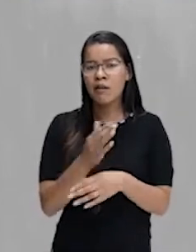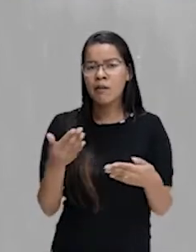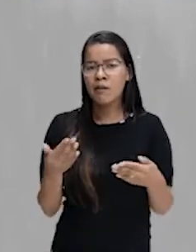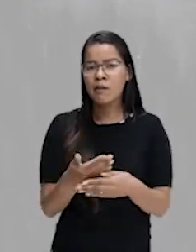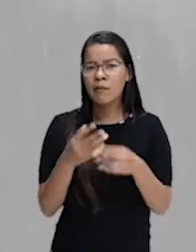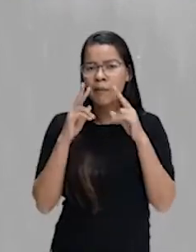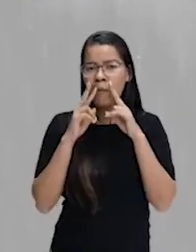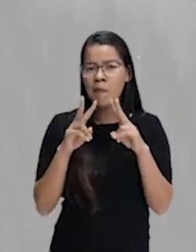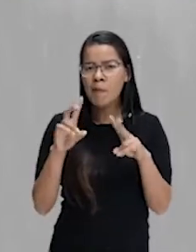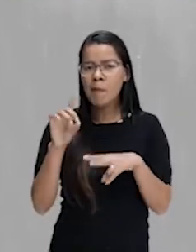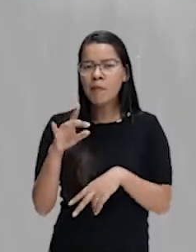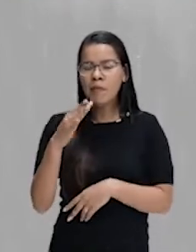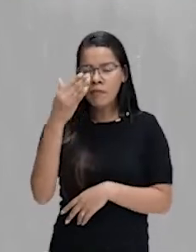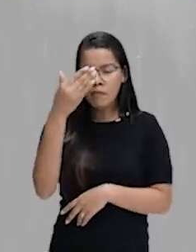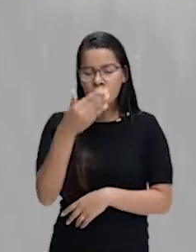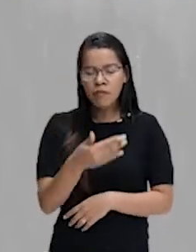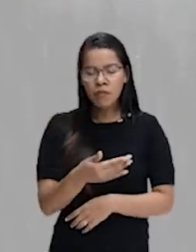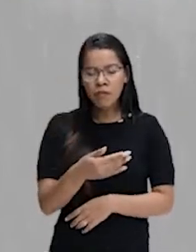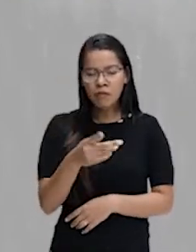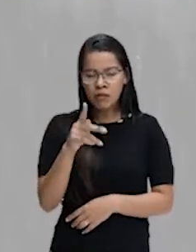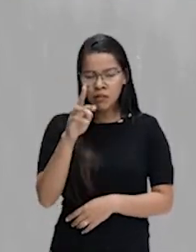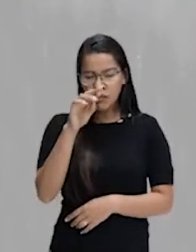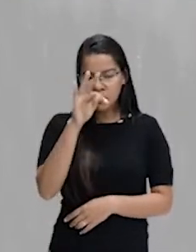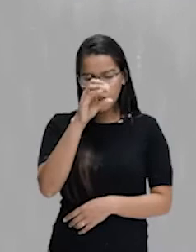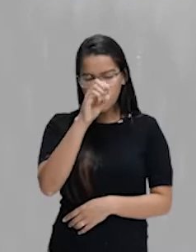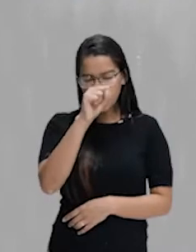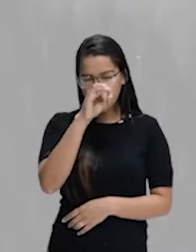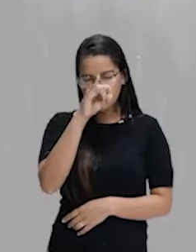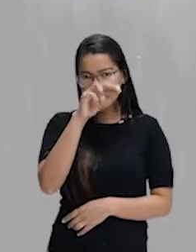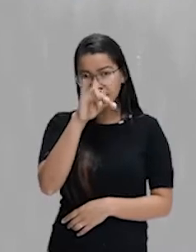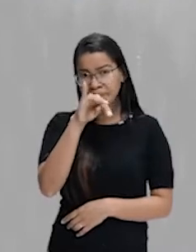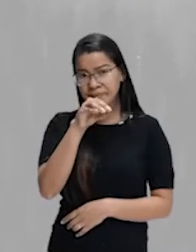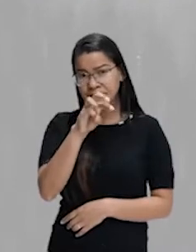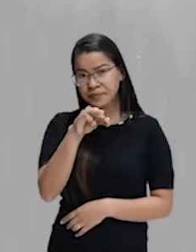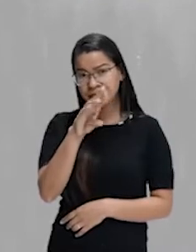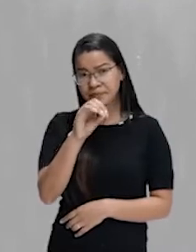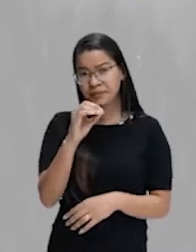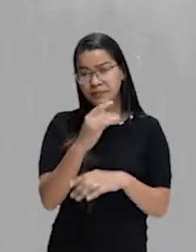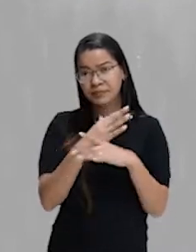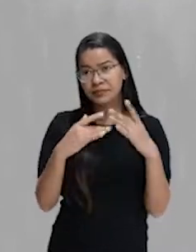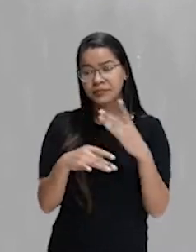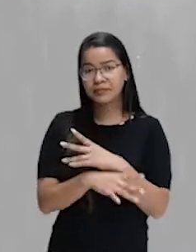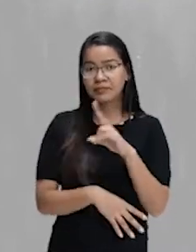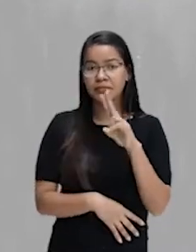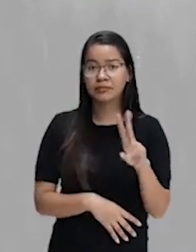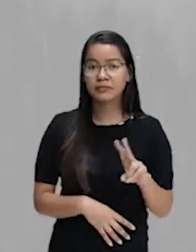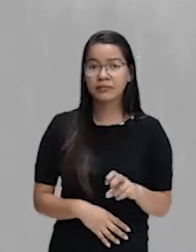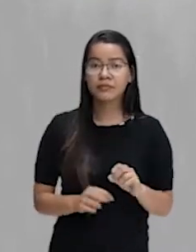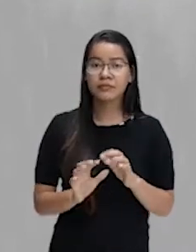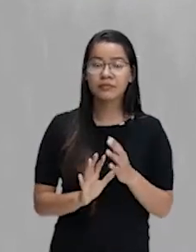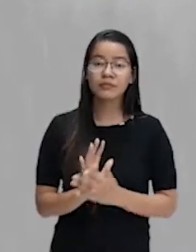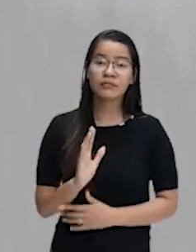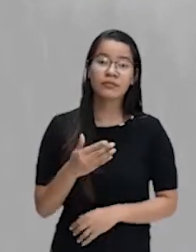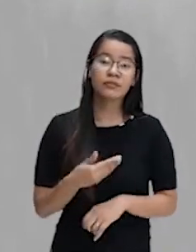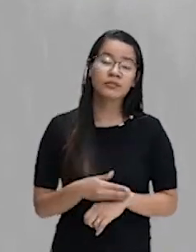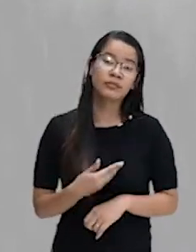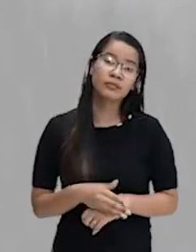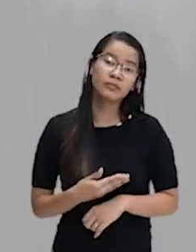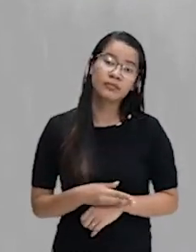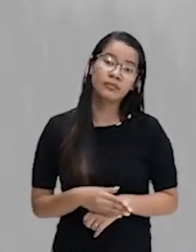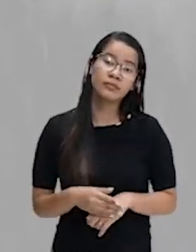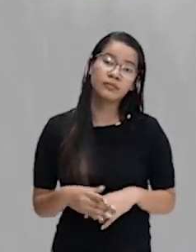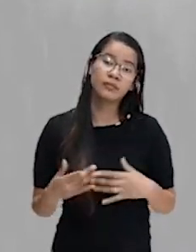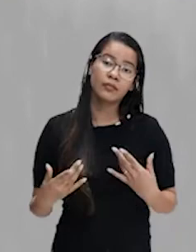aqui a presença do protecionismo. As cidades, muitas das vezes, também criam práticas protecionistas. A